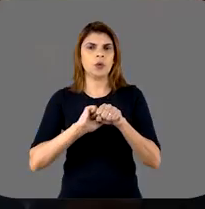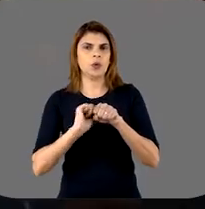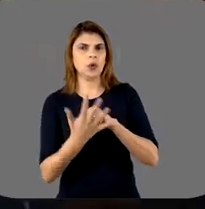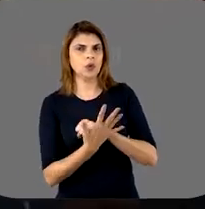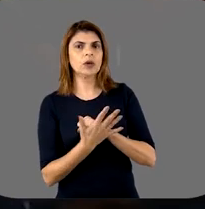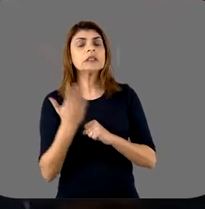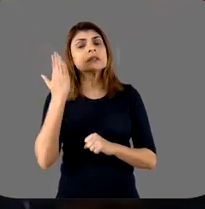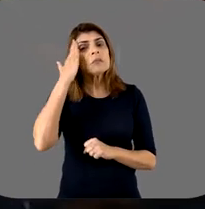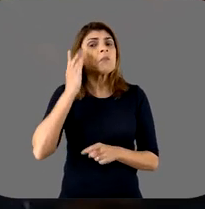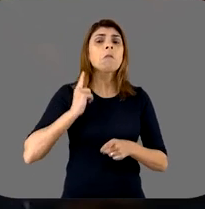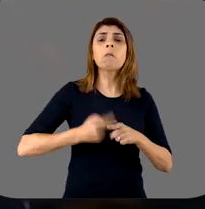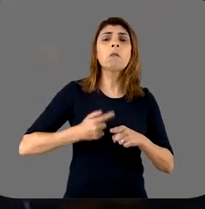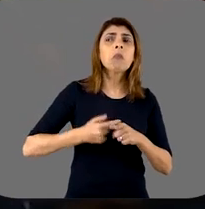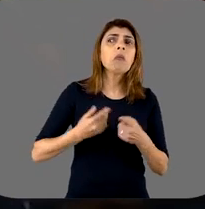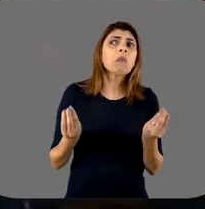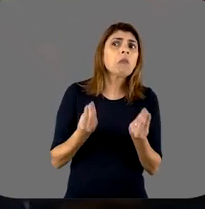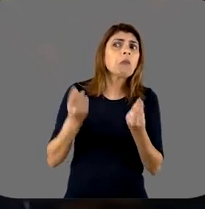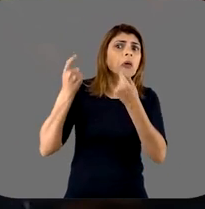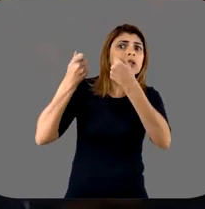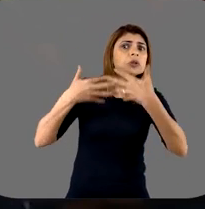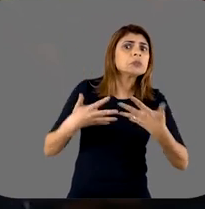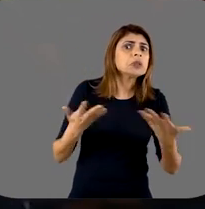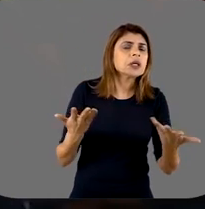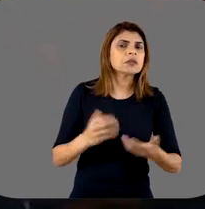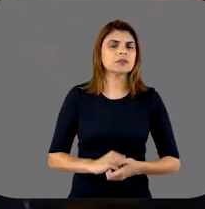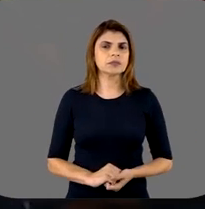Ela quer saber por quê, qual é a explicação disso, né?